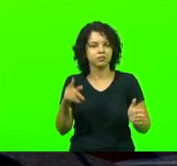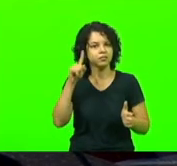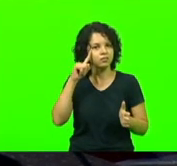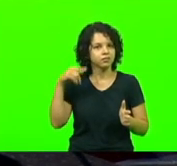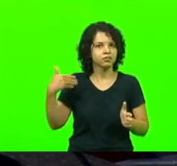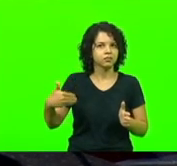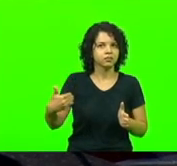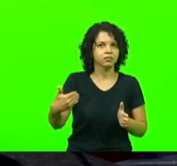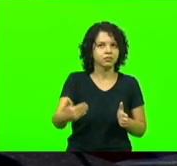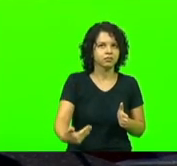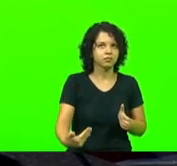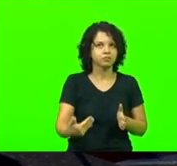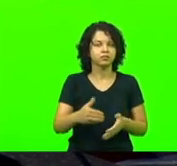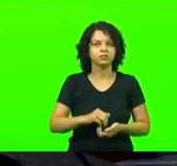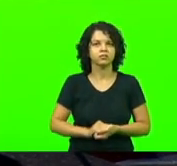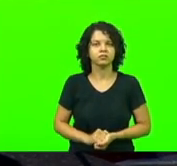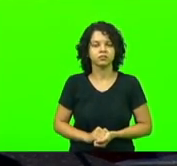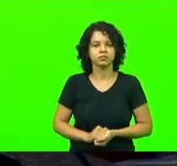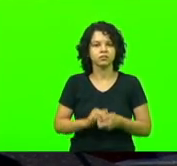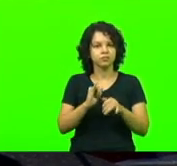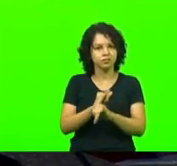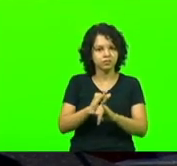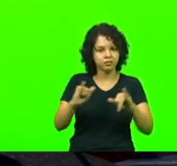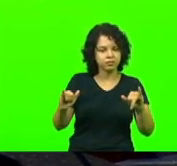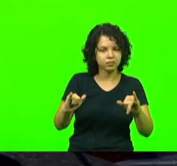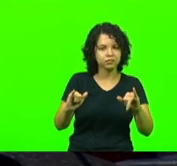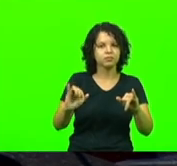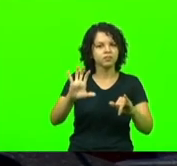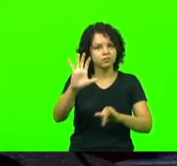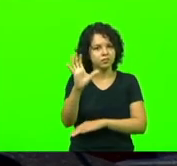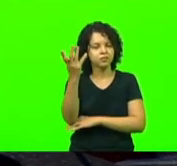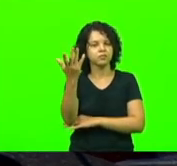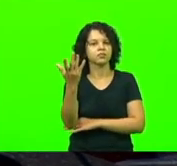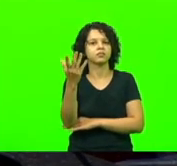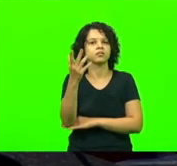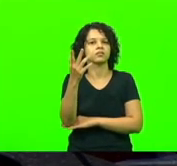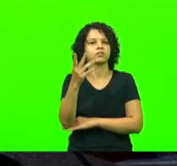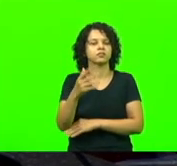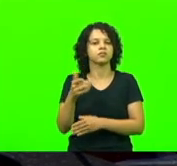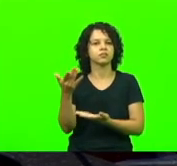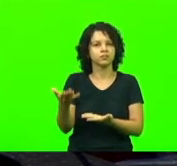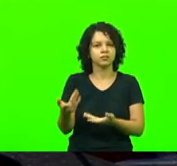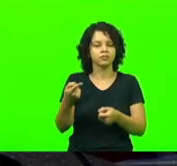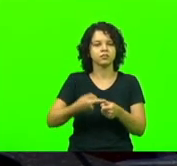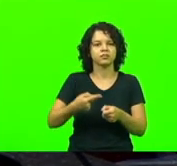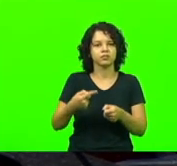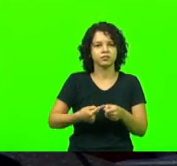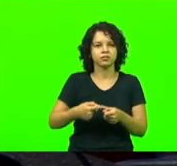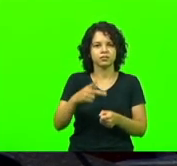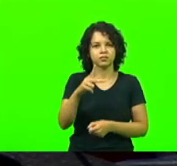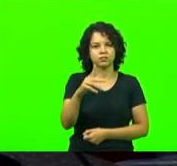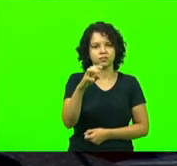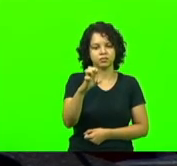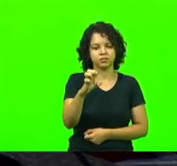dias, as notícias que estão acontecendo em Petrópolis, me trouxe